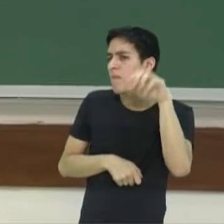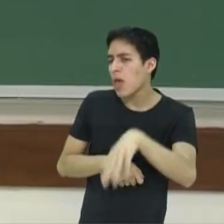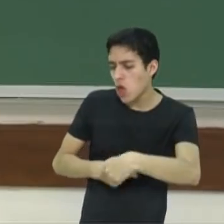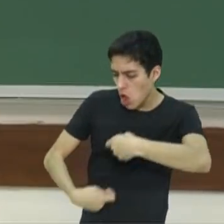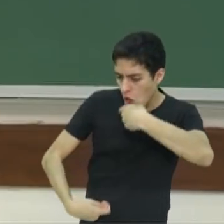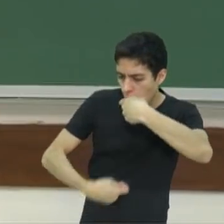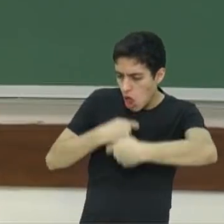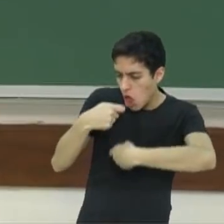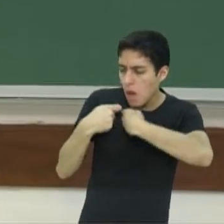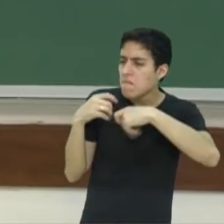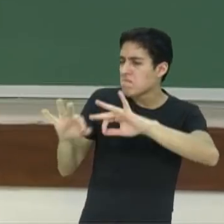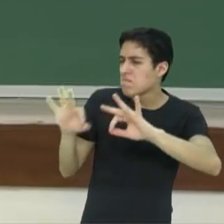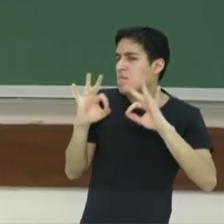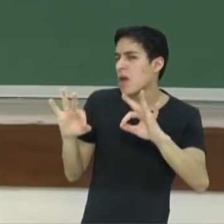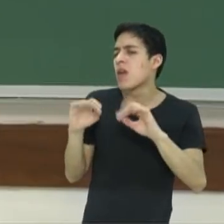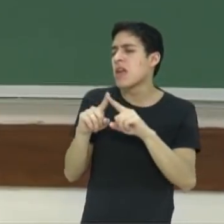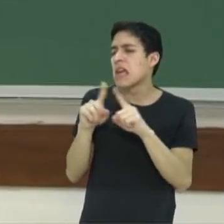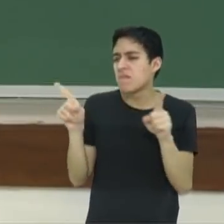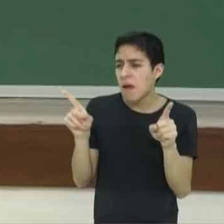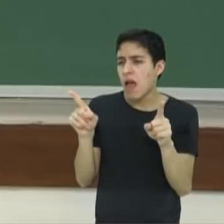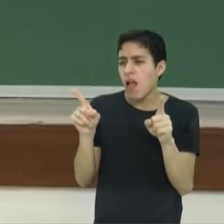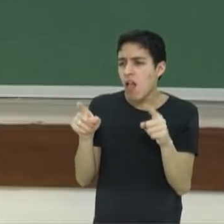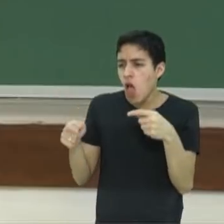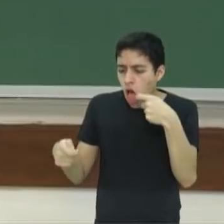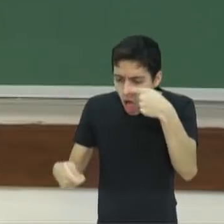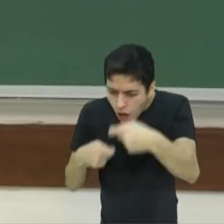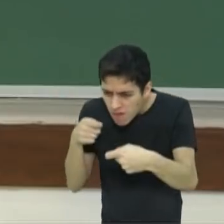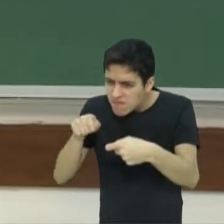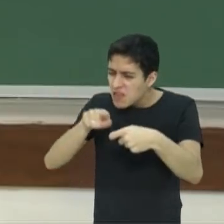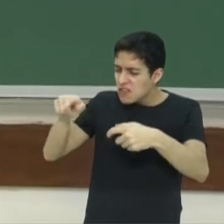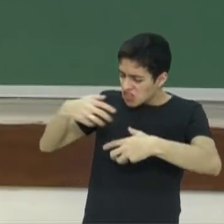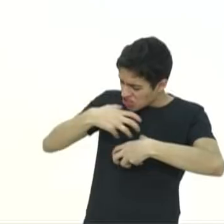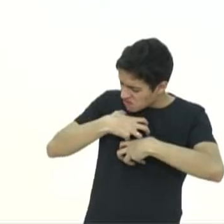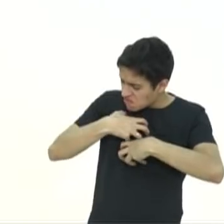aí subentendida sobre os hábitos dos pais. Que informação é essa?